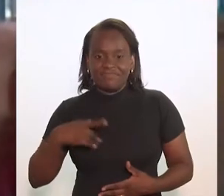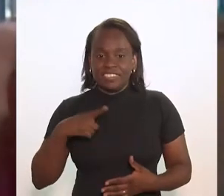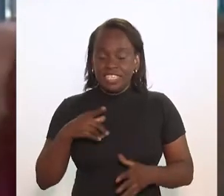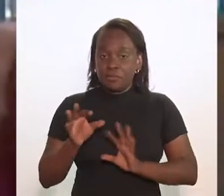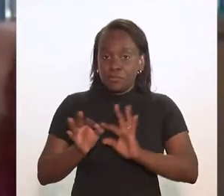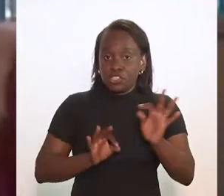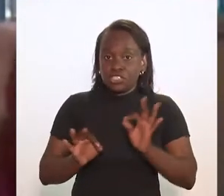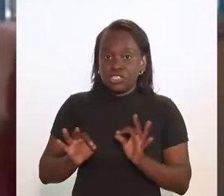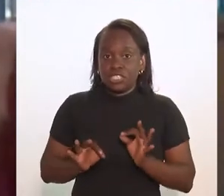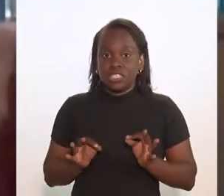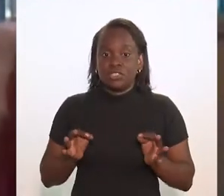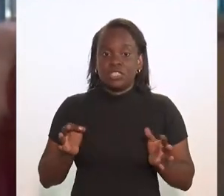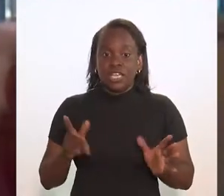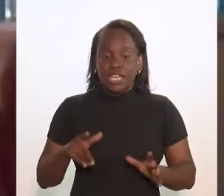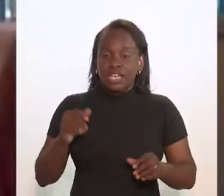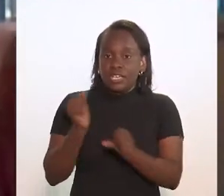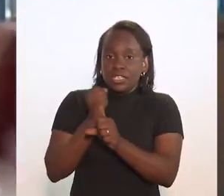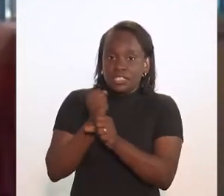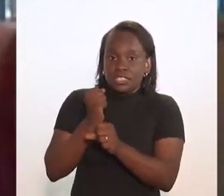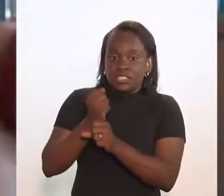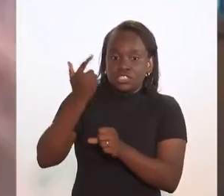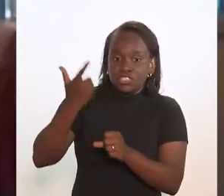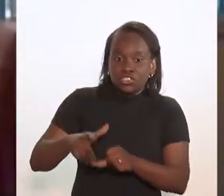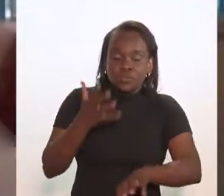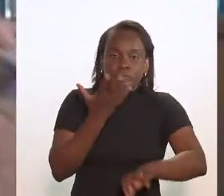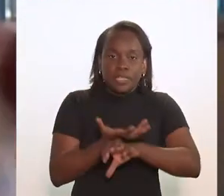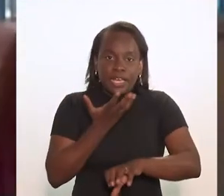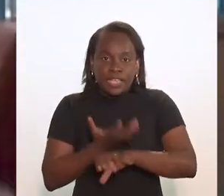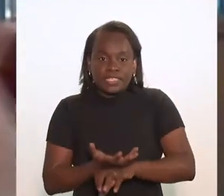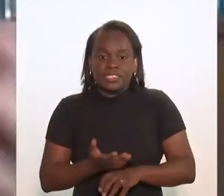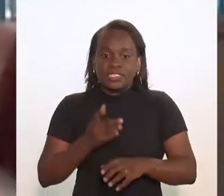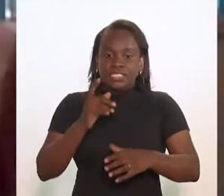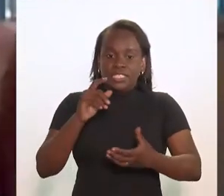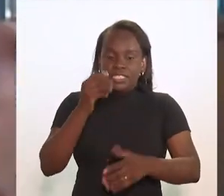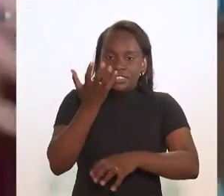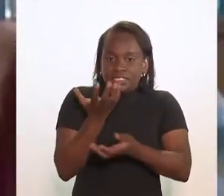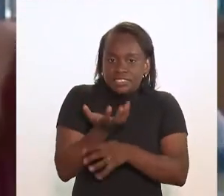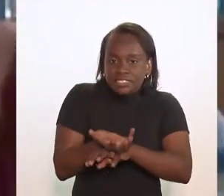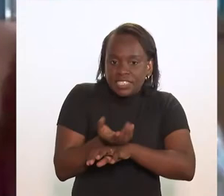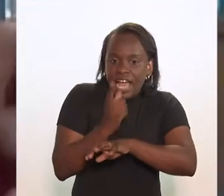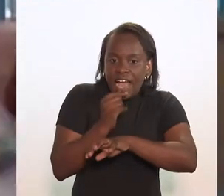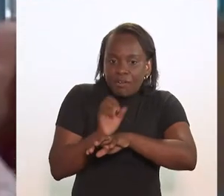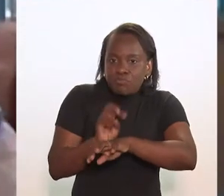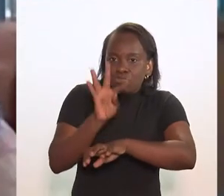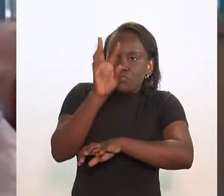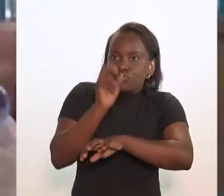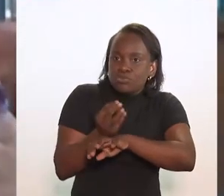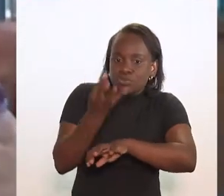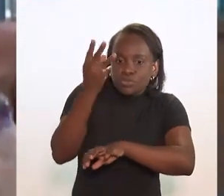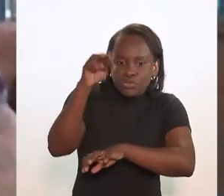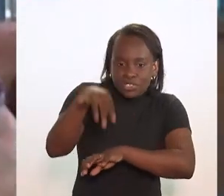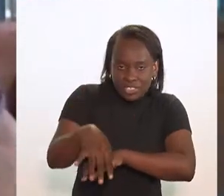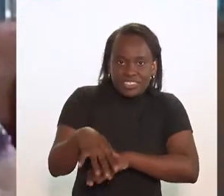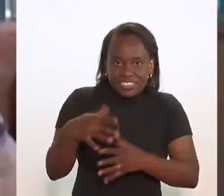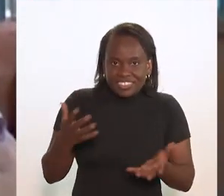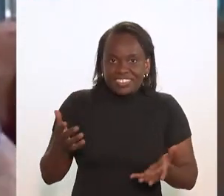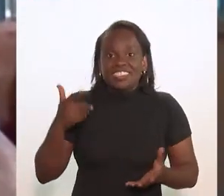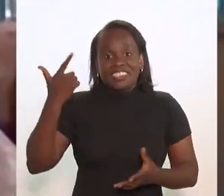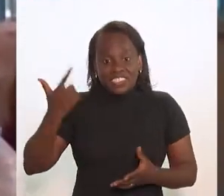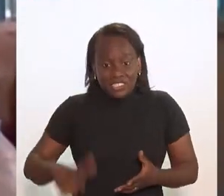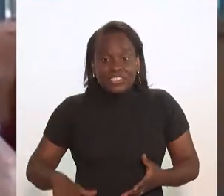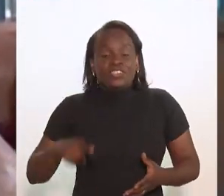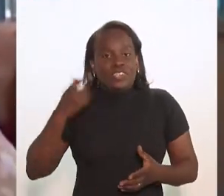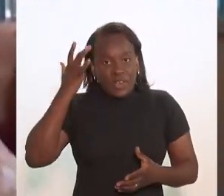saber que está havendo um projeto de reconstrução de praças e chafarizes. Então, eu acho o momento